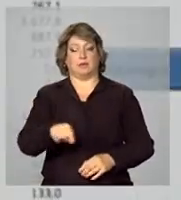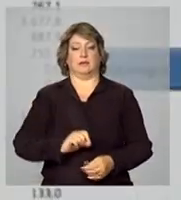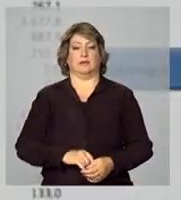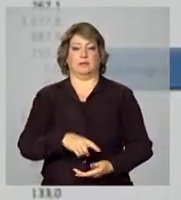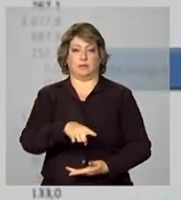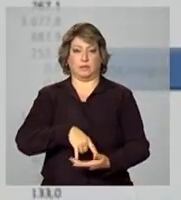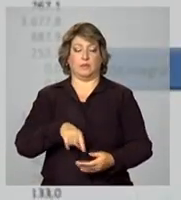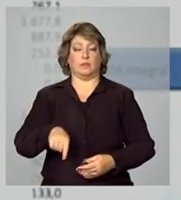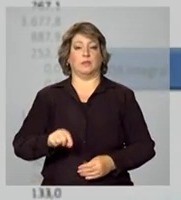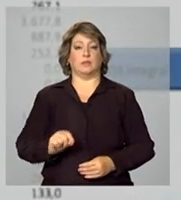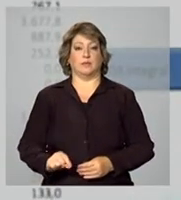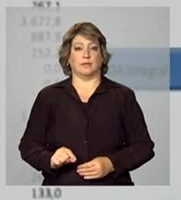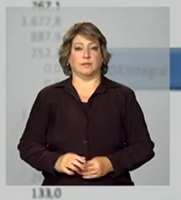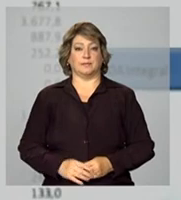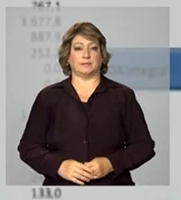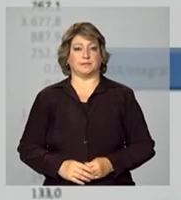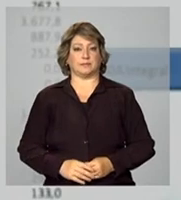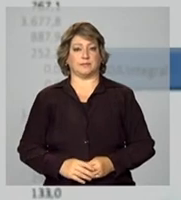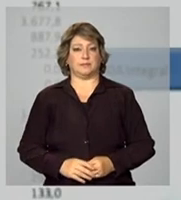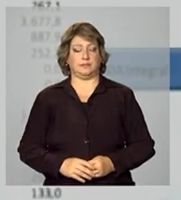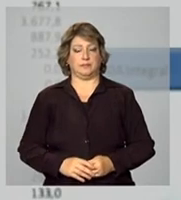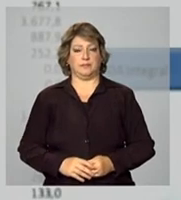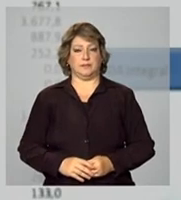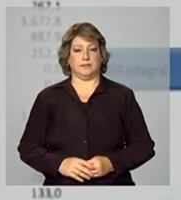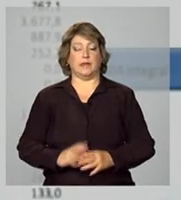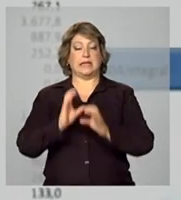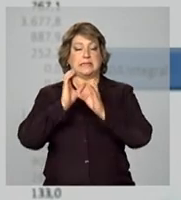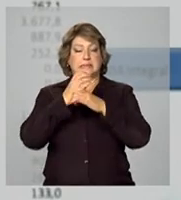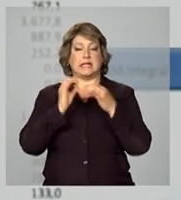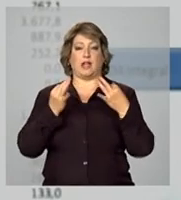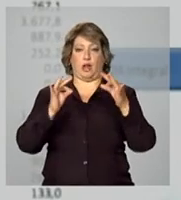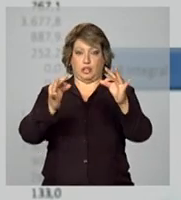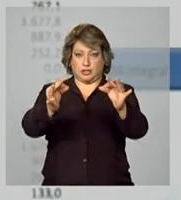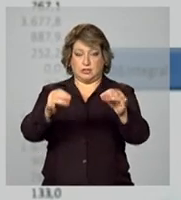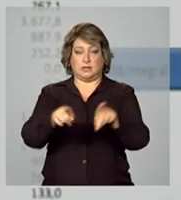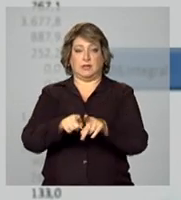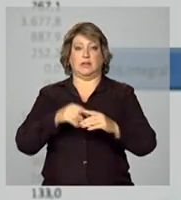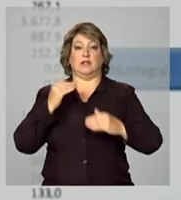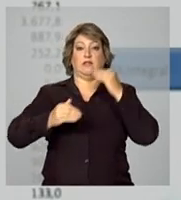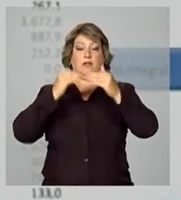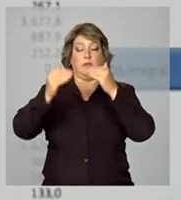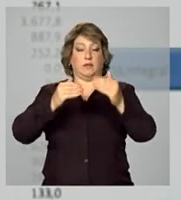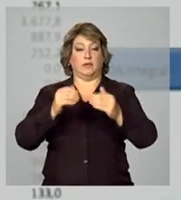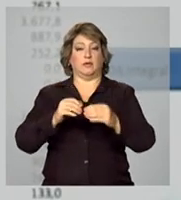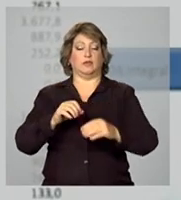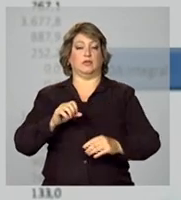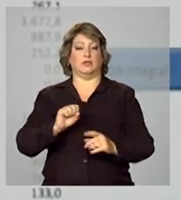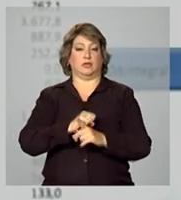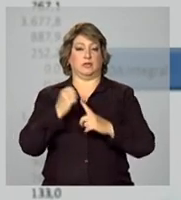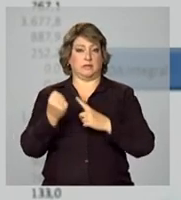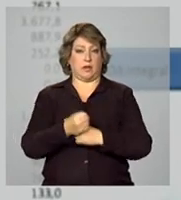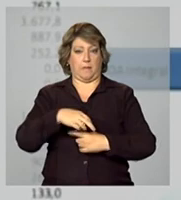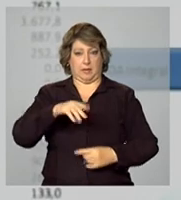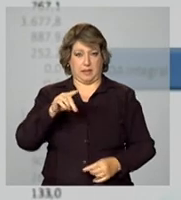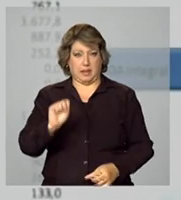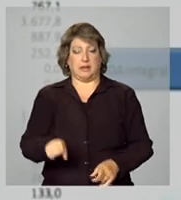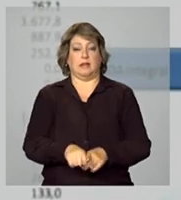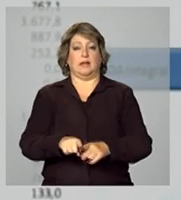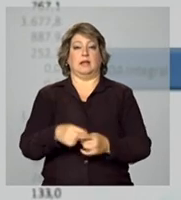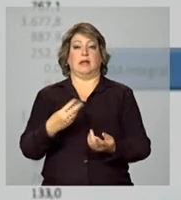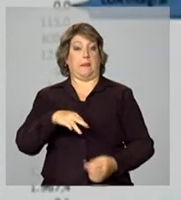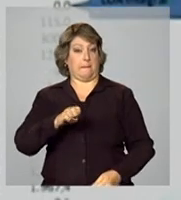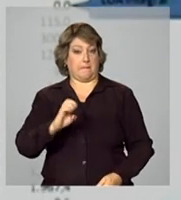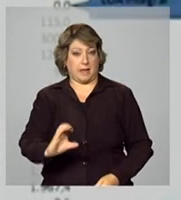que a ciência e tecnologia Desenvolvimento Social e combate à fome educação